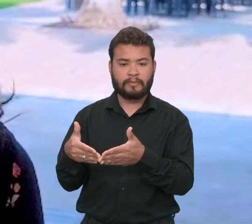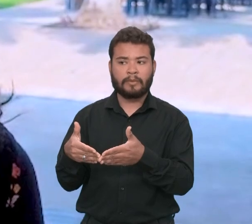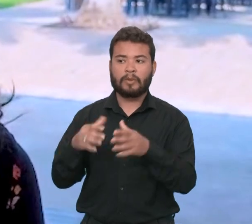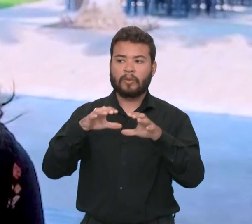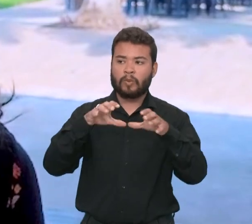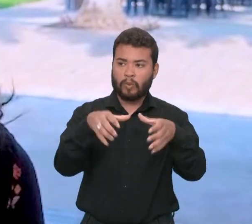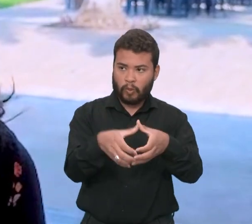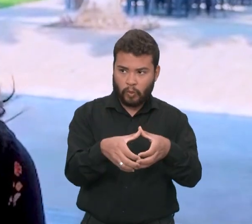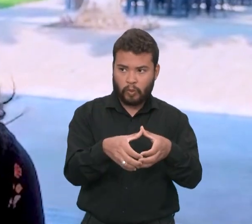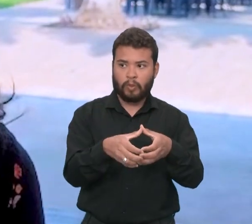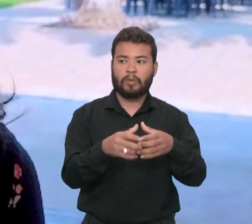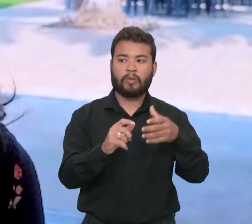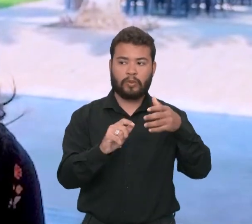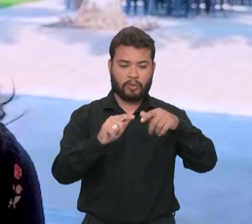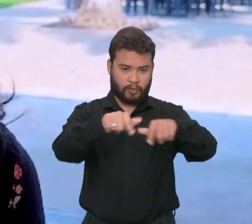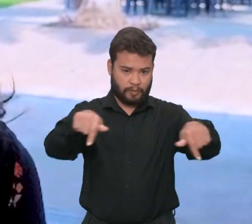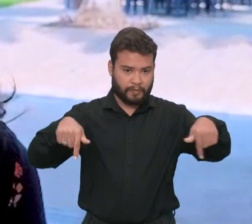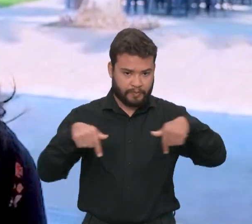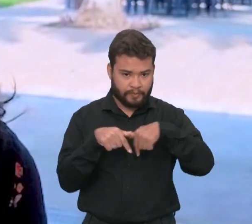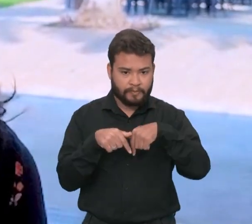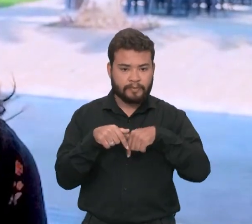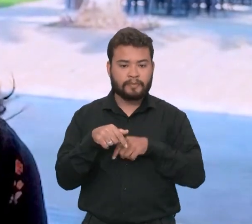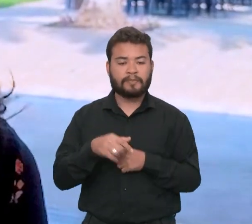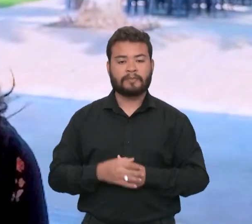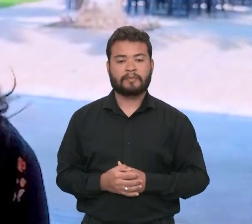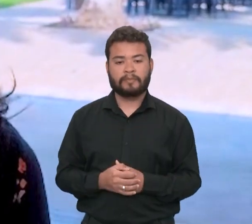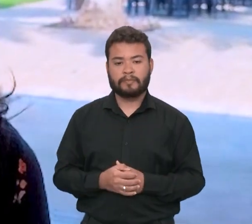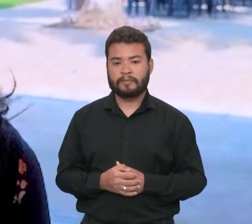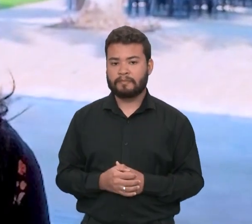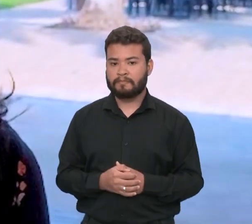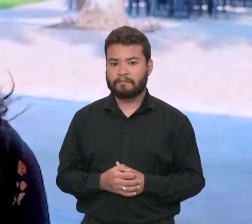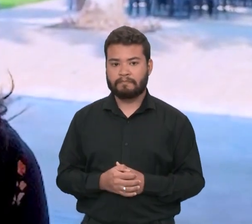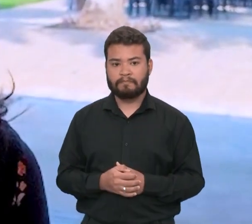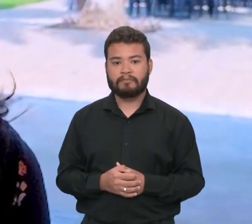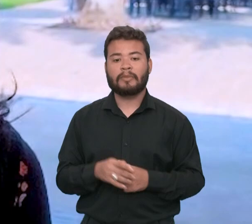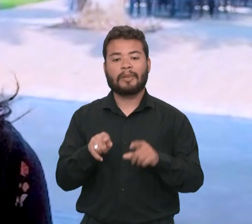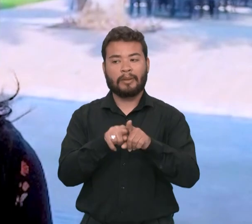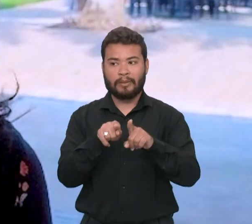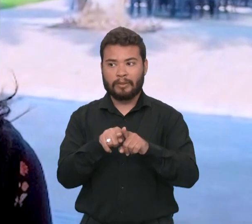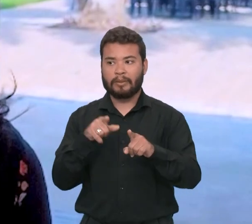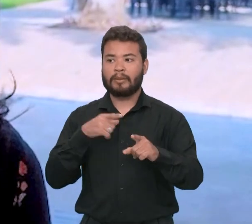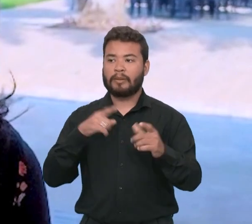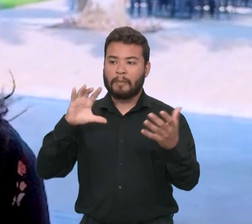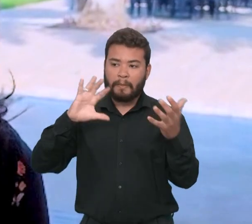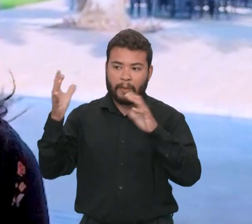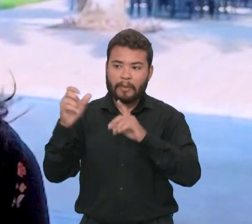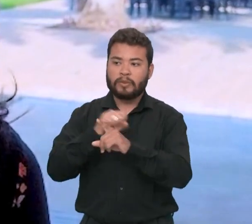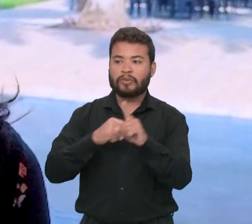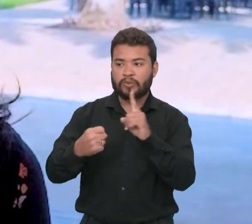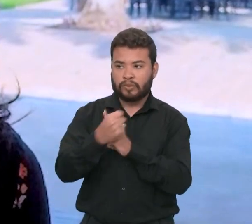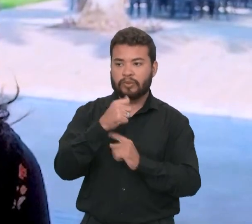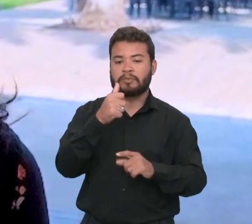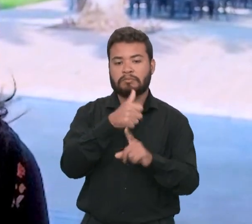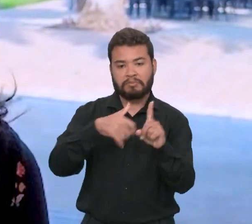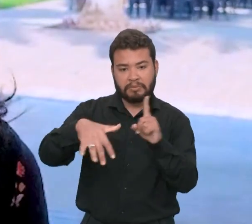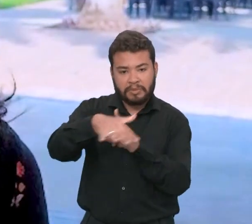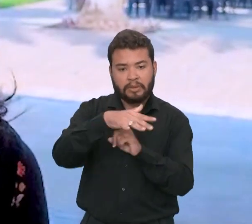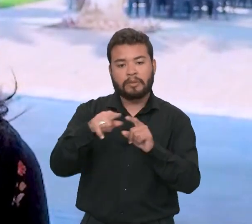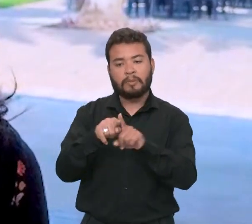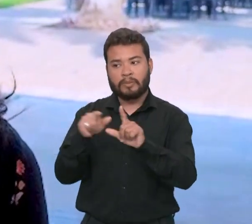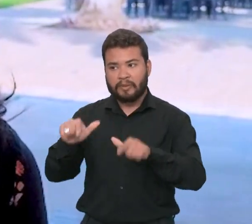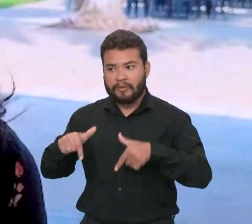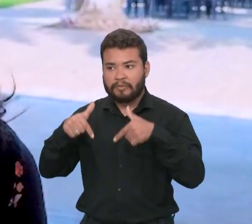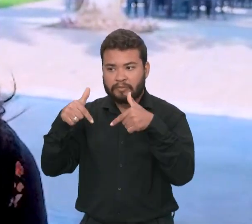que enfrentam conflitos socioambientais, enfrentamentos contra empresas de